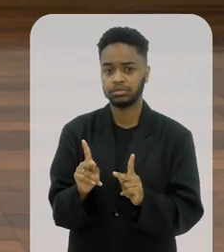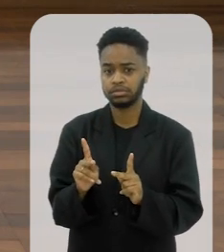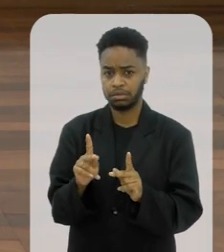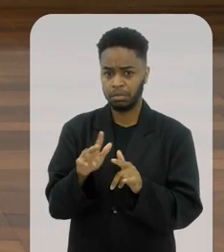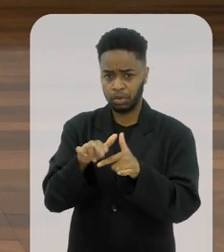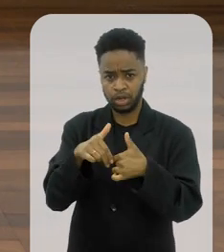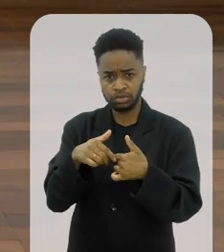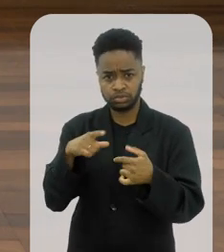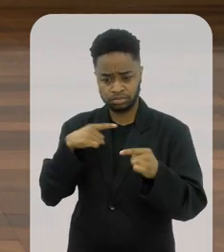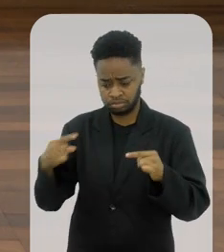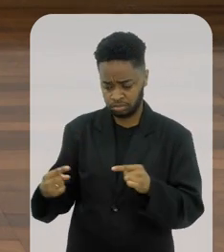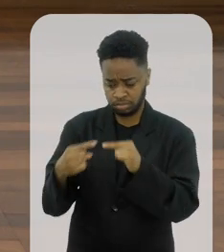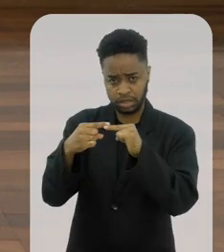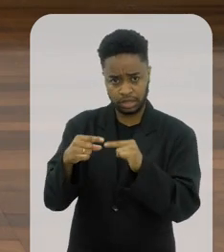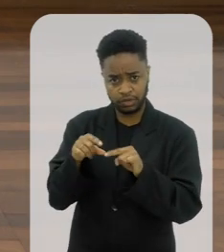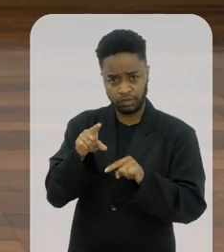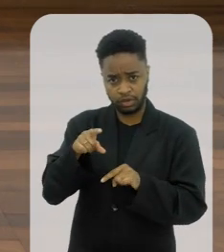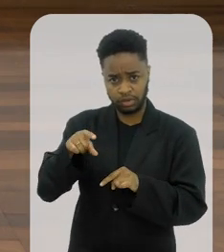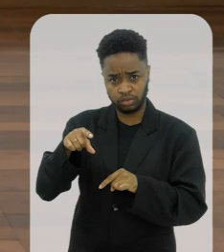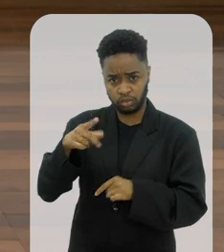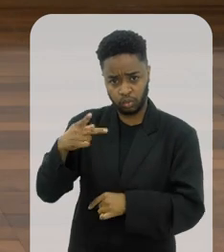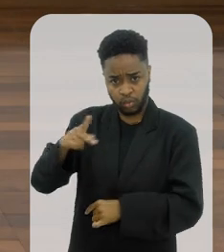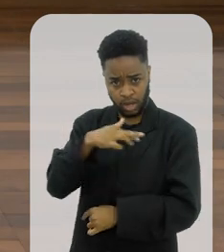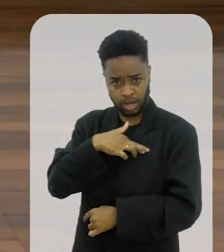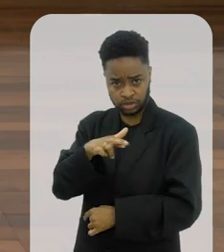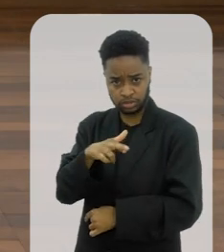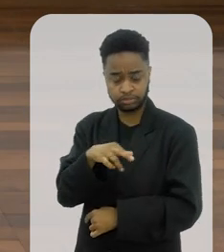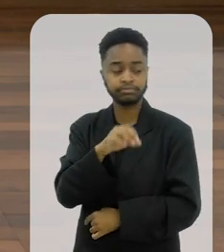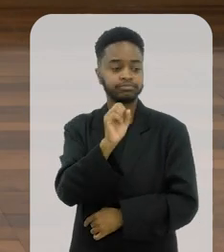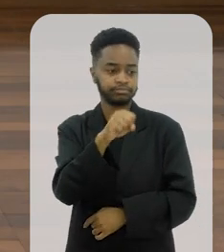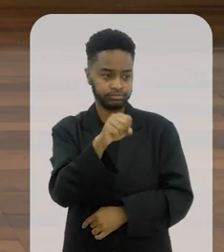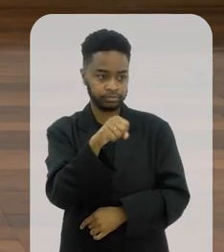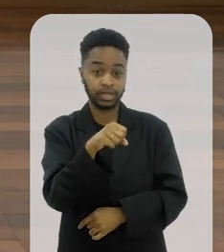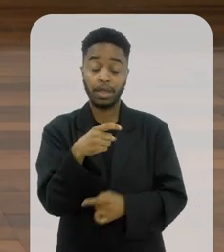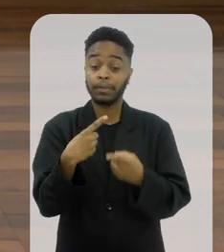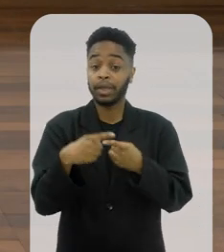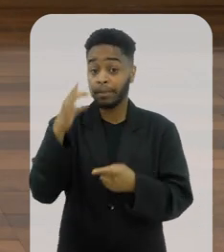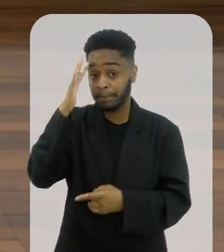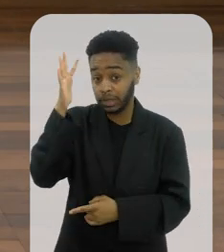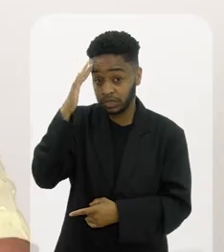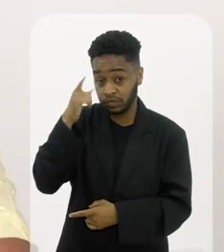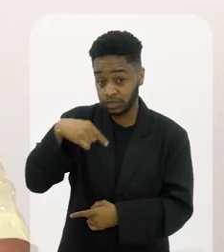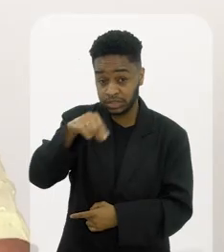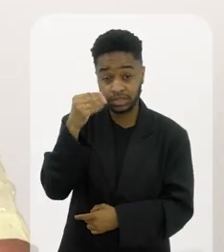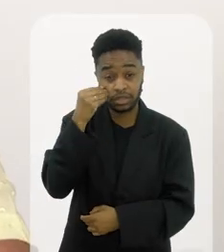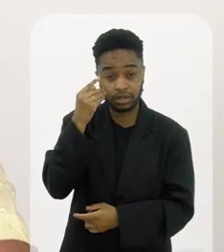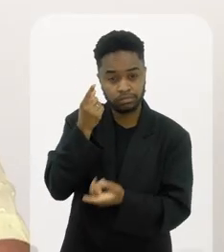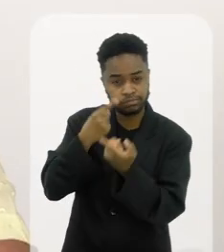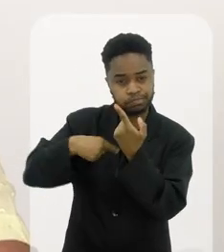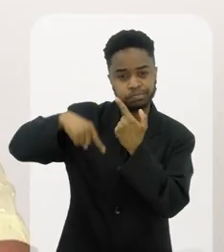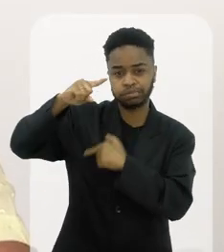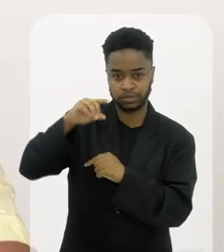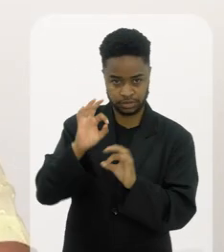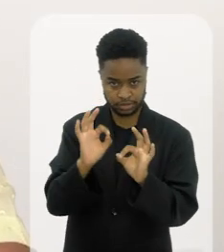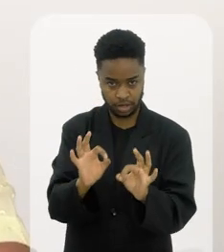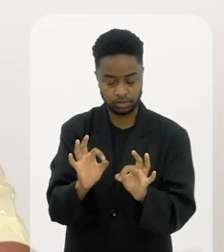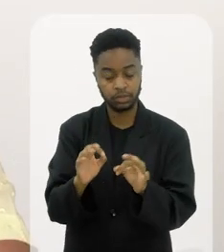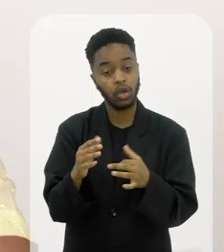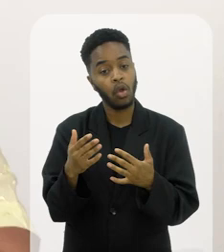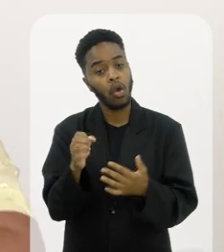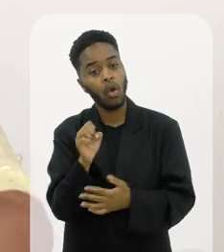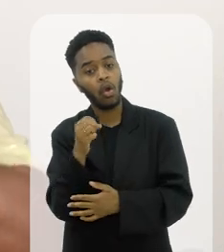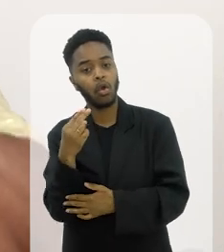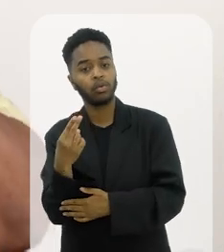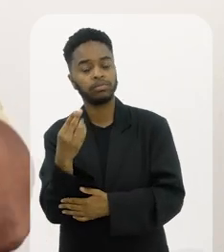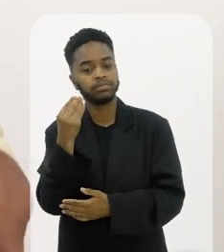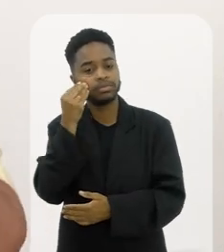palavra de... Isso vem dos ensinamentos de vocês? Sim. Porque, imagina, se você está buscando transcendência, né?